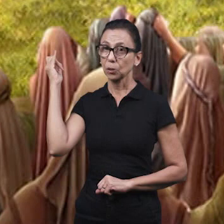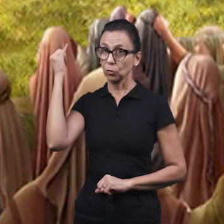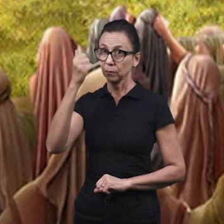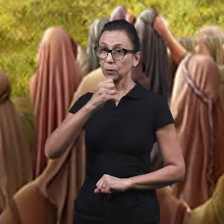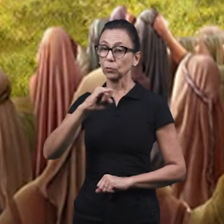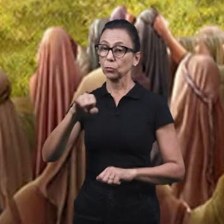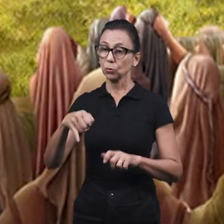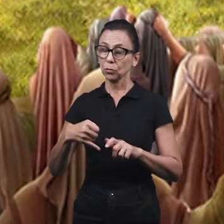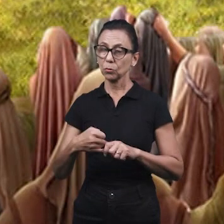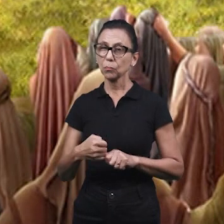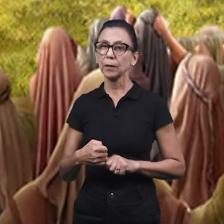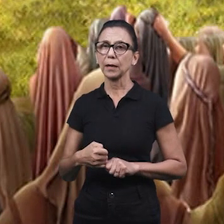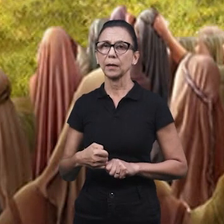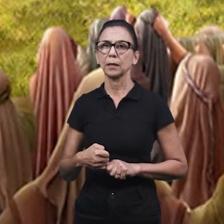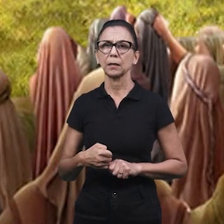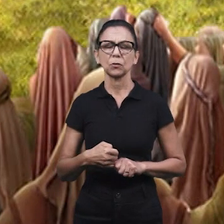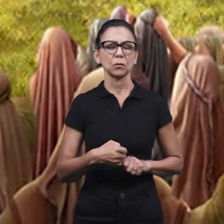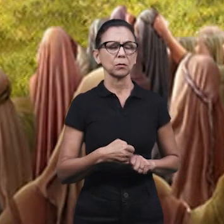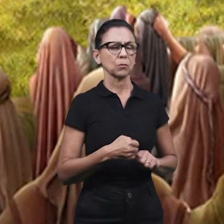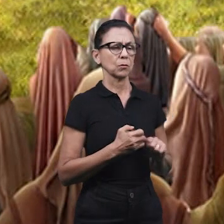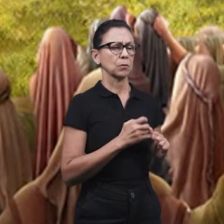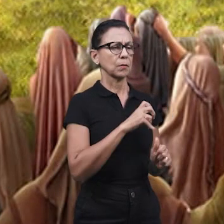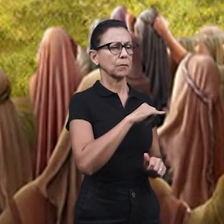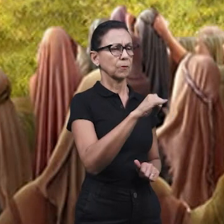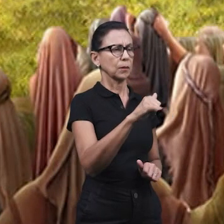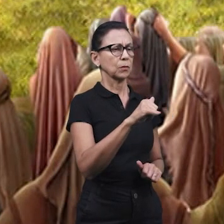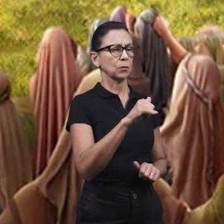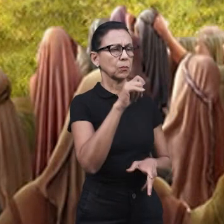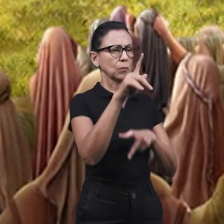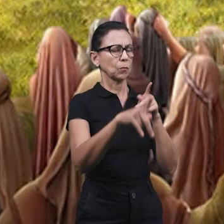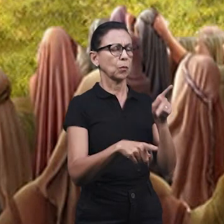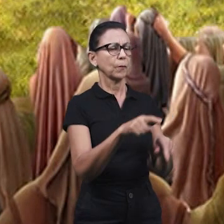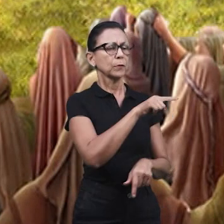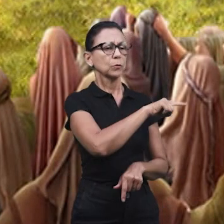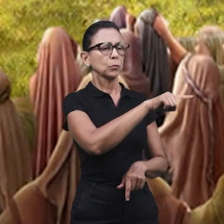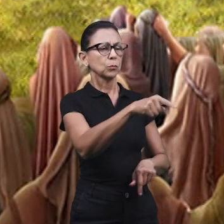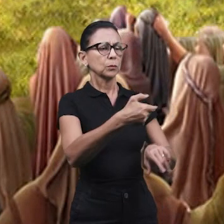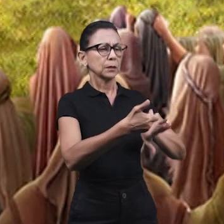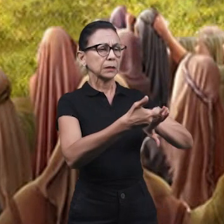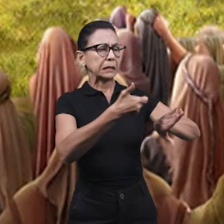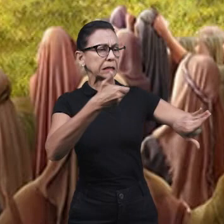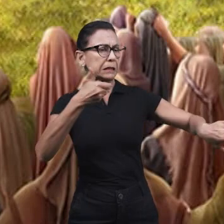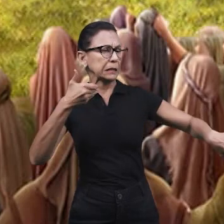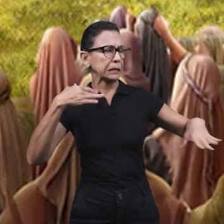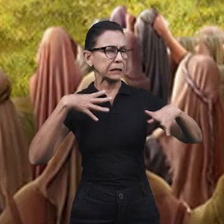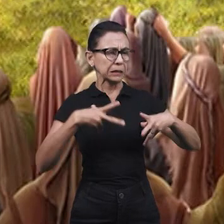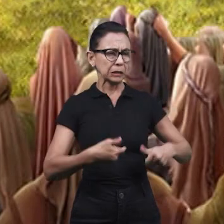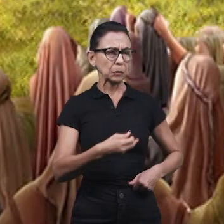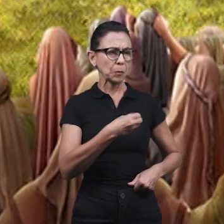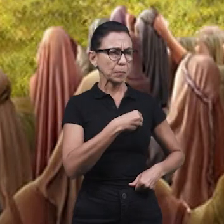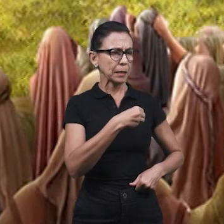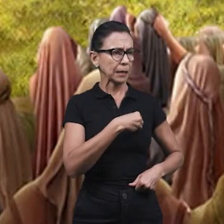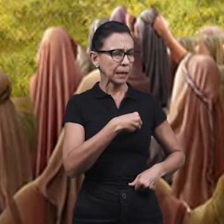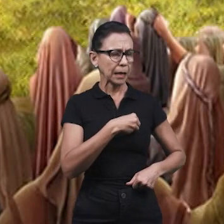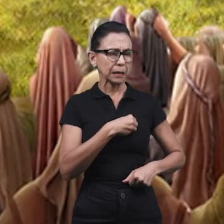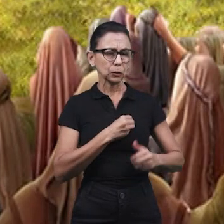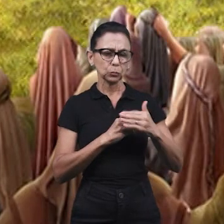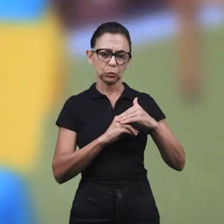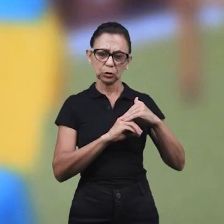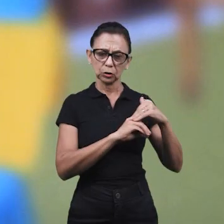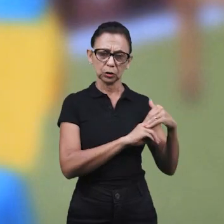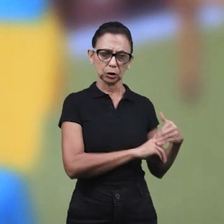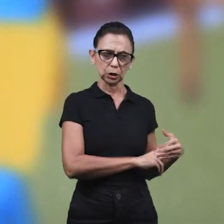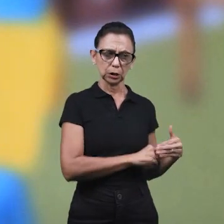santificai-vos, porque amanhã fará o Senhor maravilhas no meio de vós. Josué